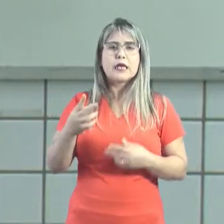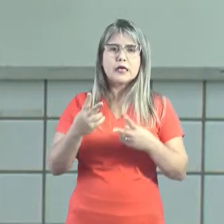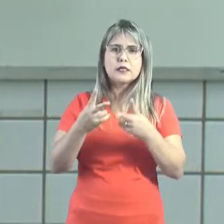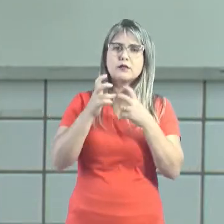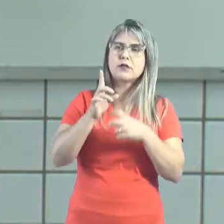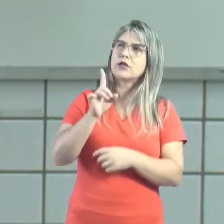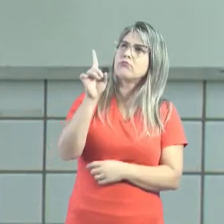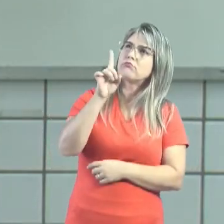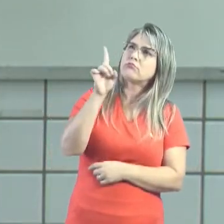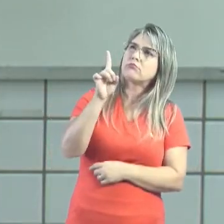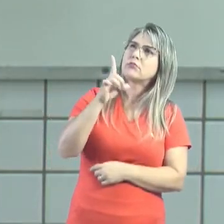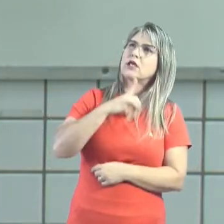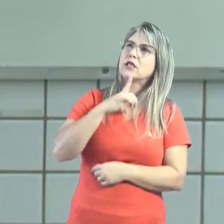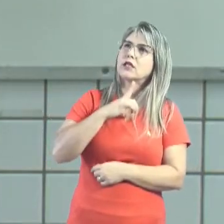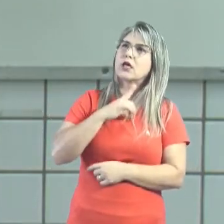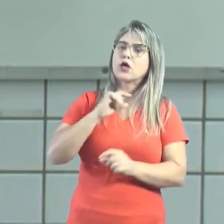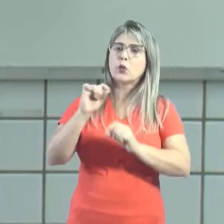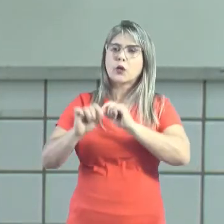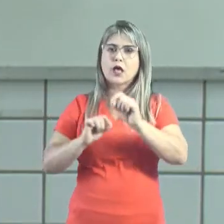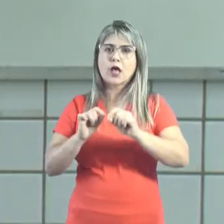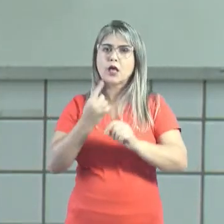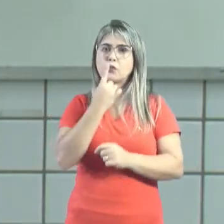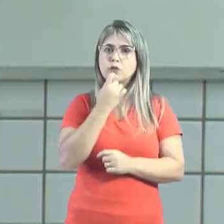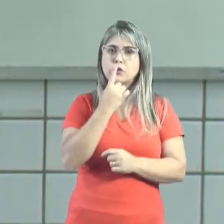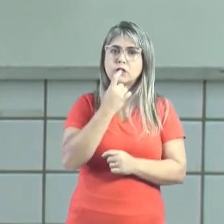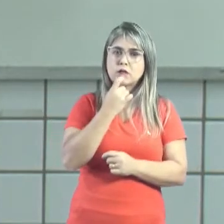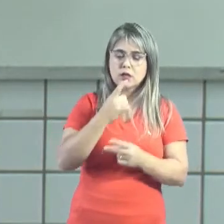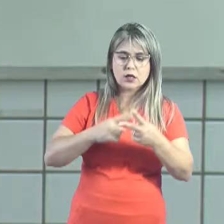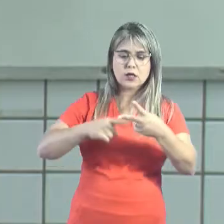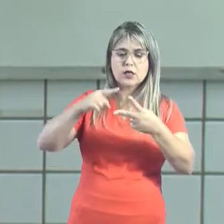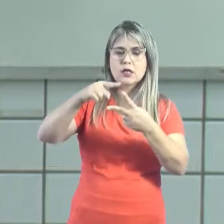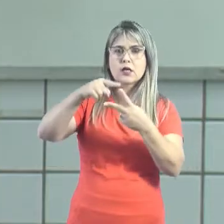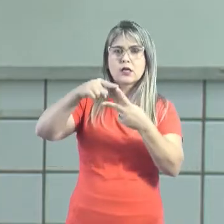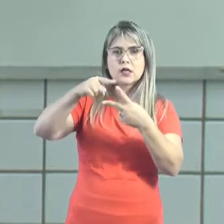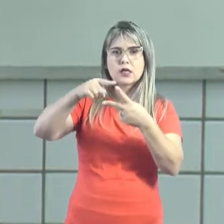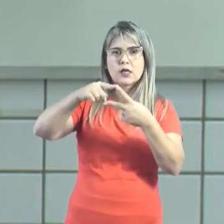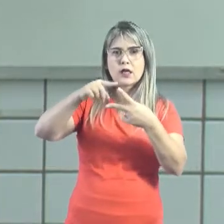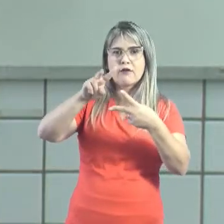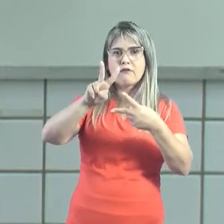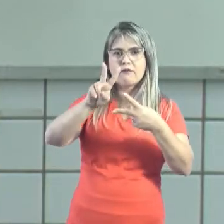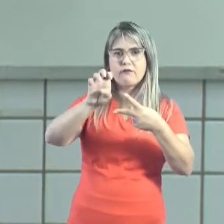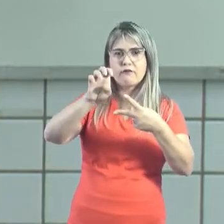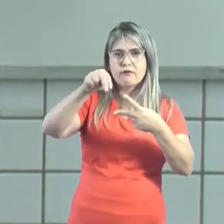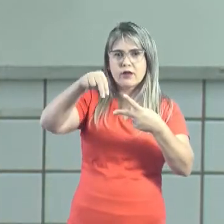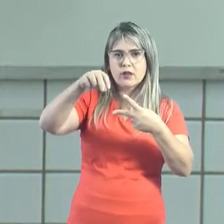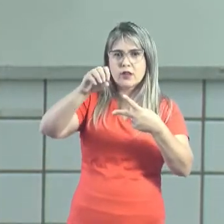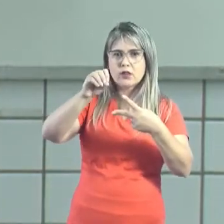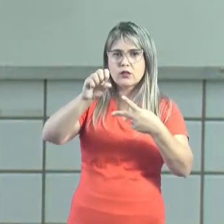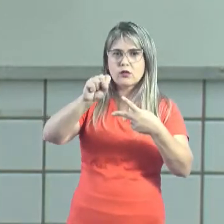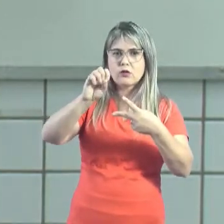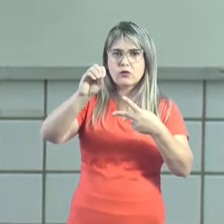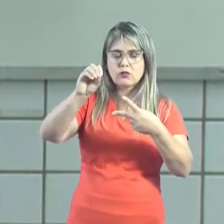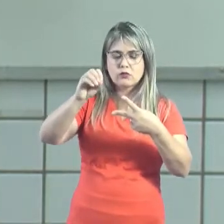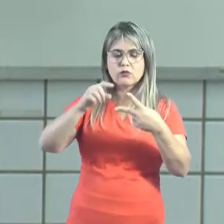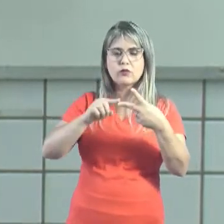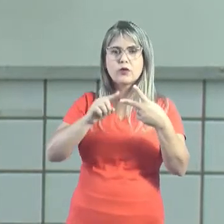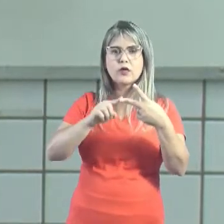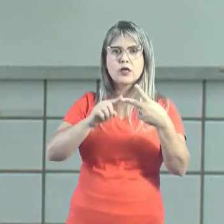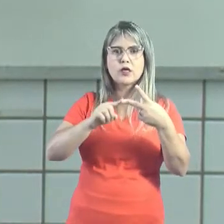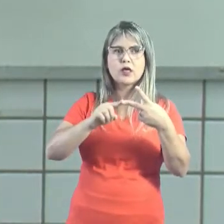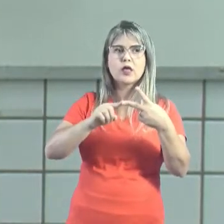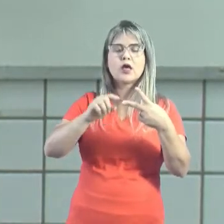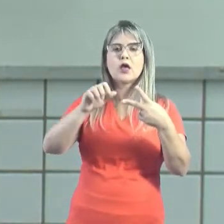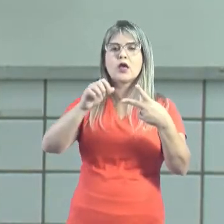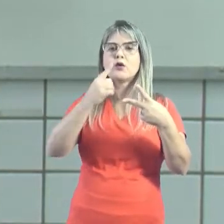sangue venoso e o sangue arterial. Neste caso, cada célula do nosso corpo, ela recebe o